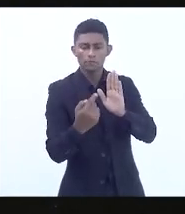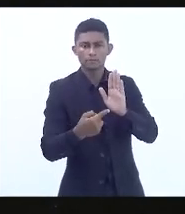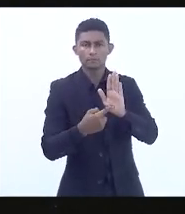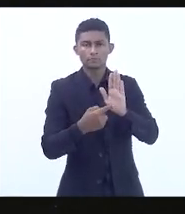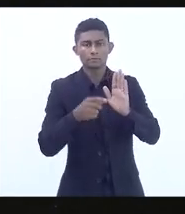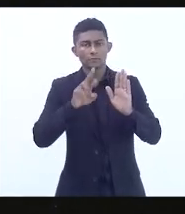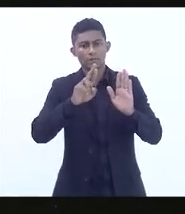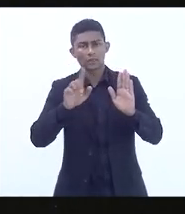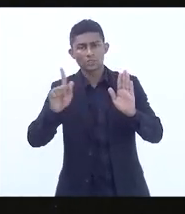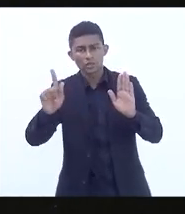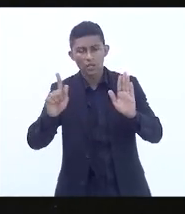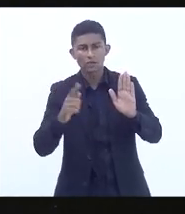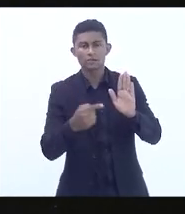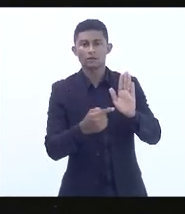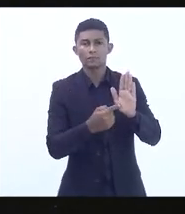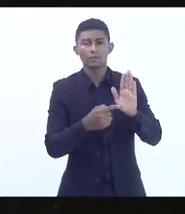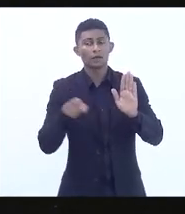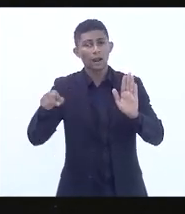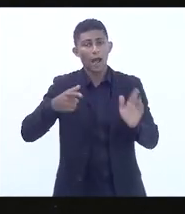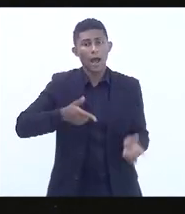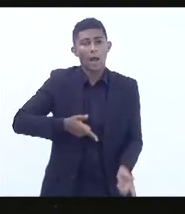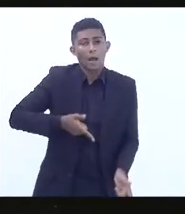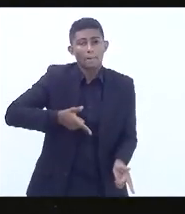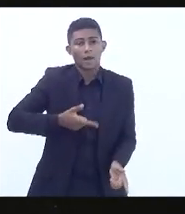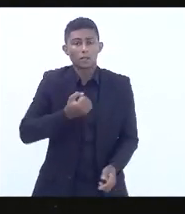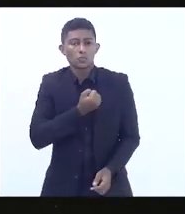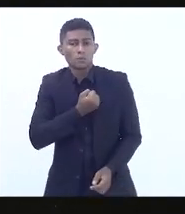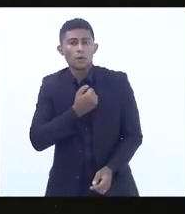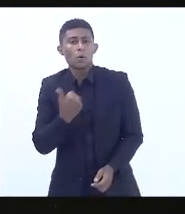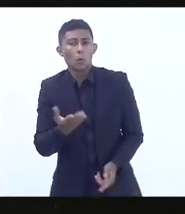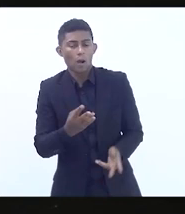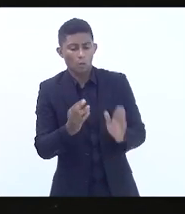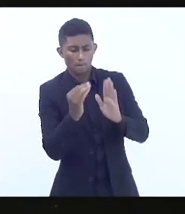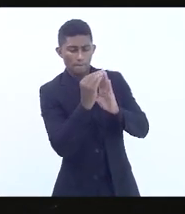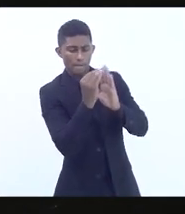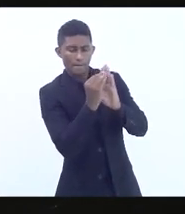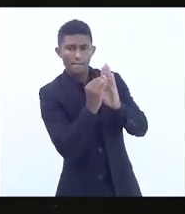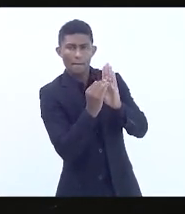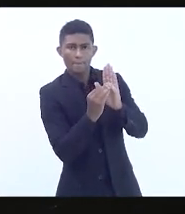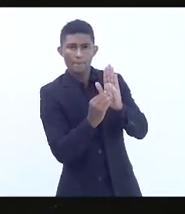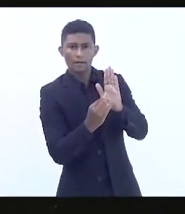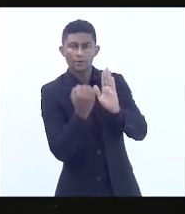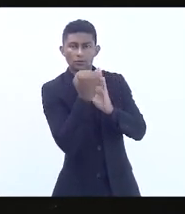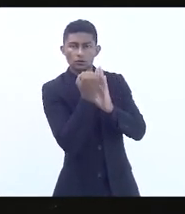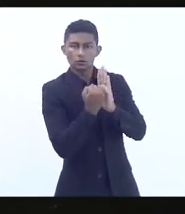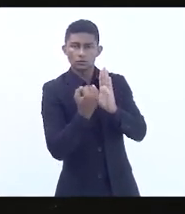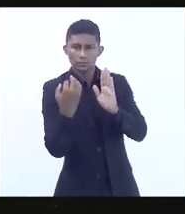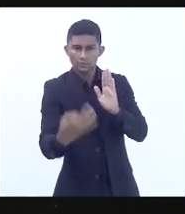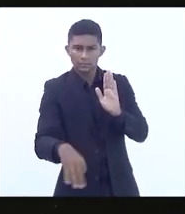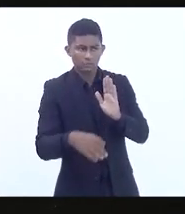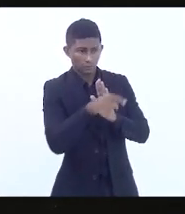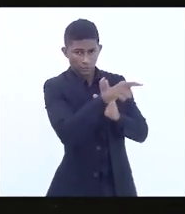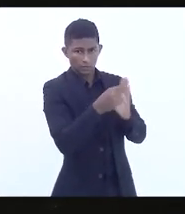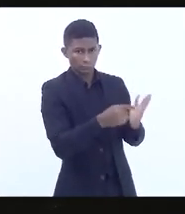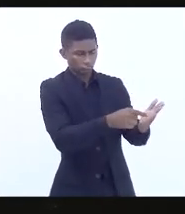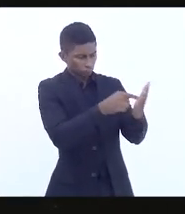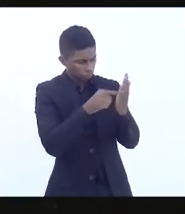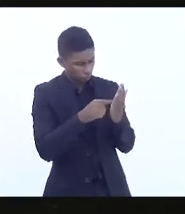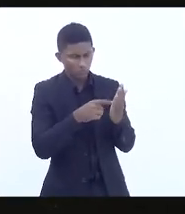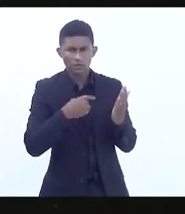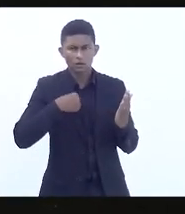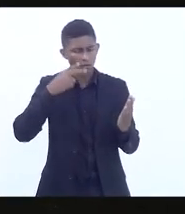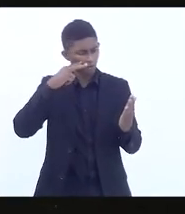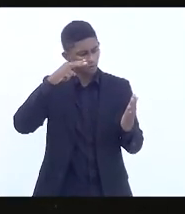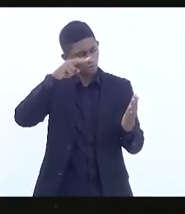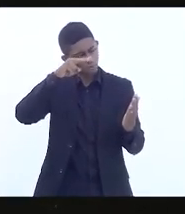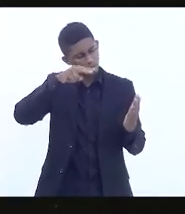o número do armamento que esse policial vai poder cautelar essa arma. E quando ele me entregou o SEI, eu vi que